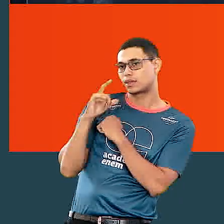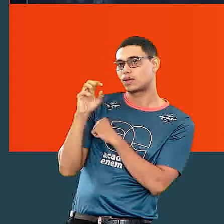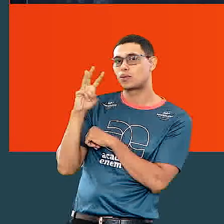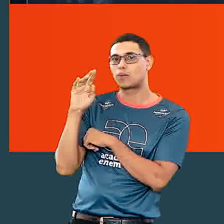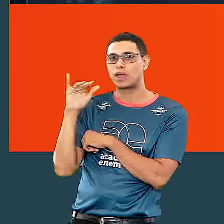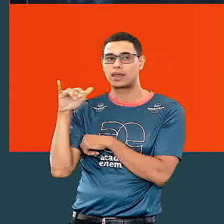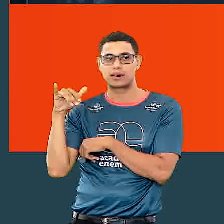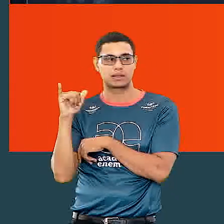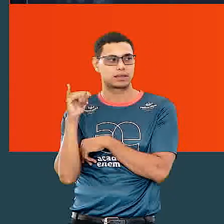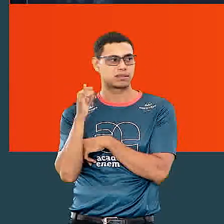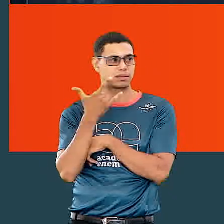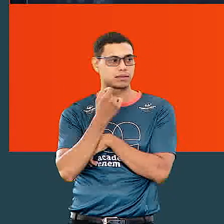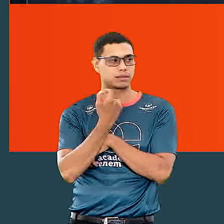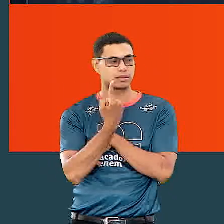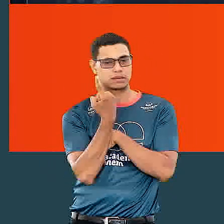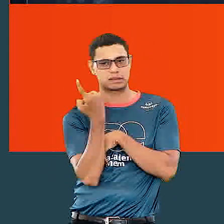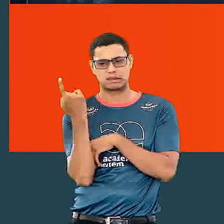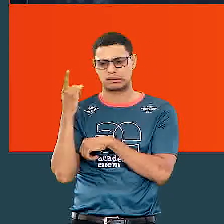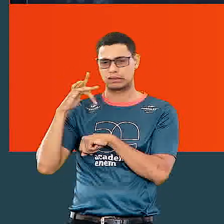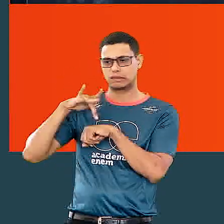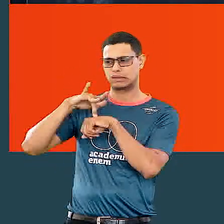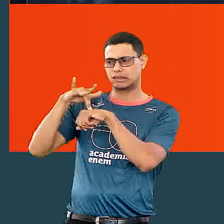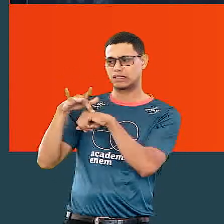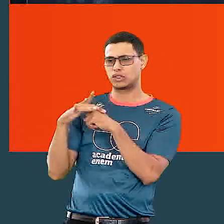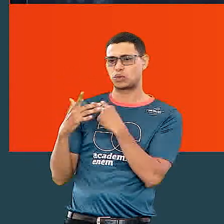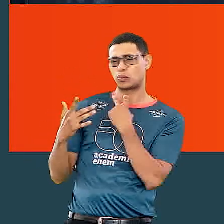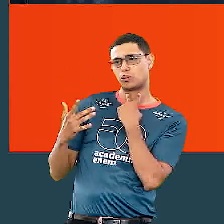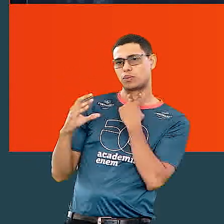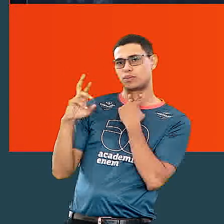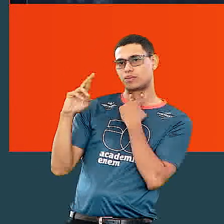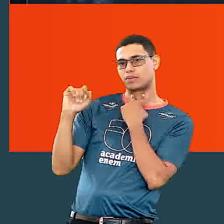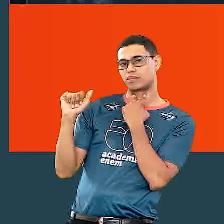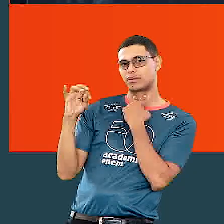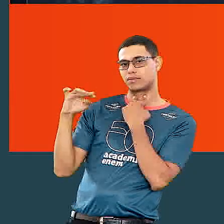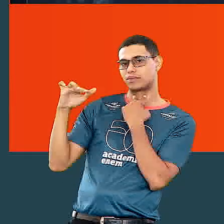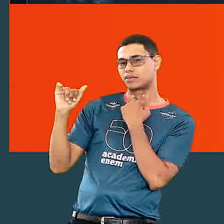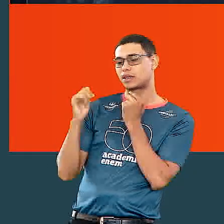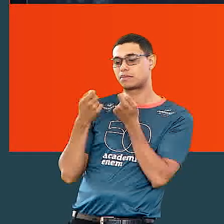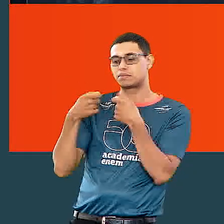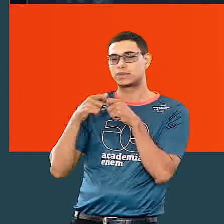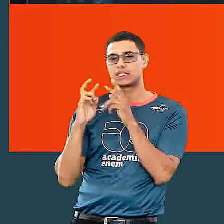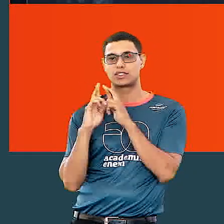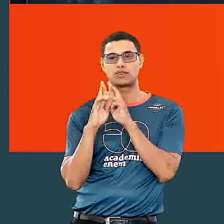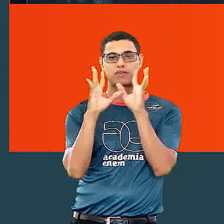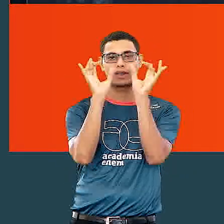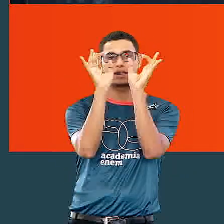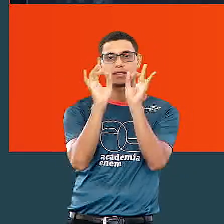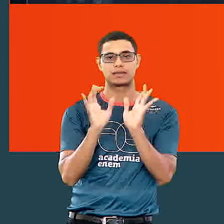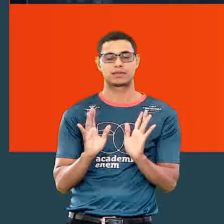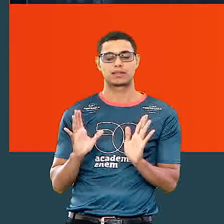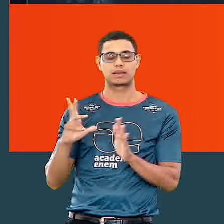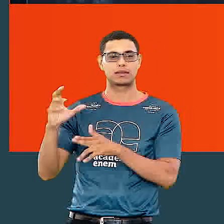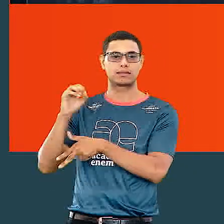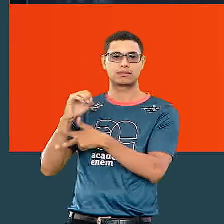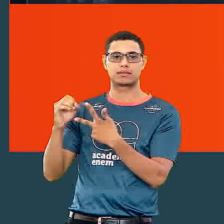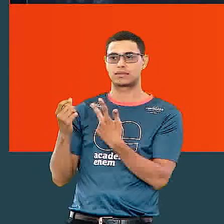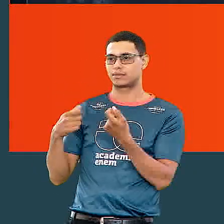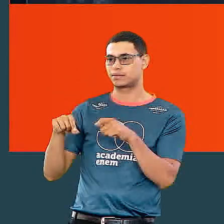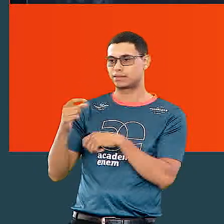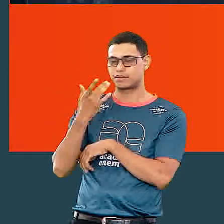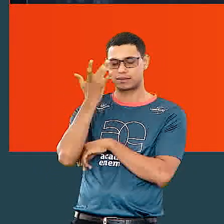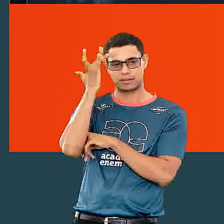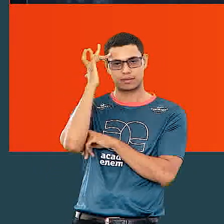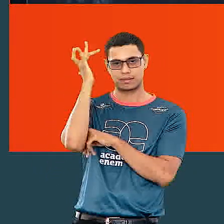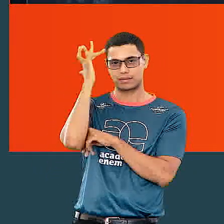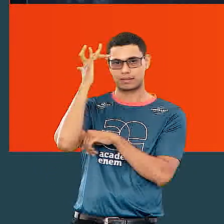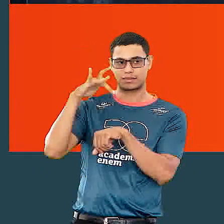protein aqui. Que eu não posso, a minha creatina tem que ser diferente pro Enem. Muito Jared, mano. Vai.